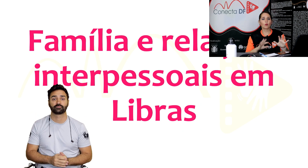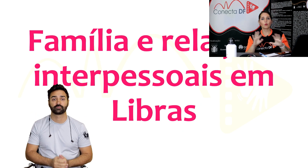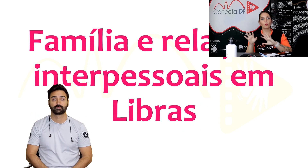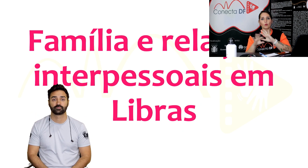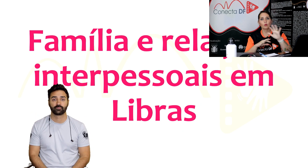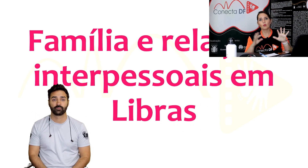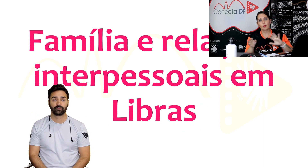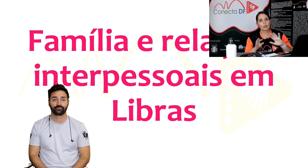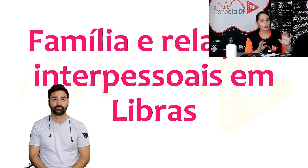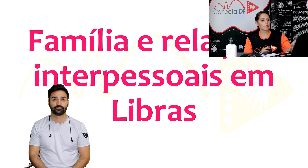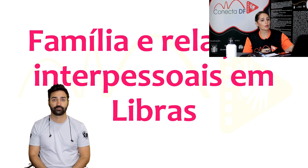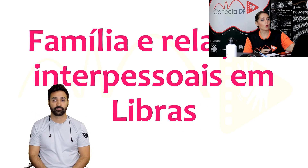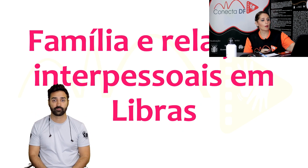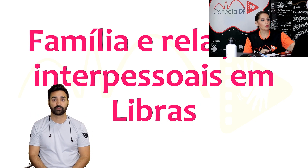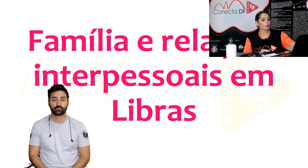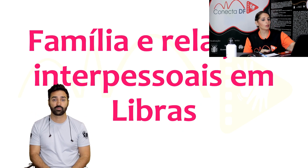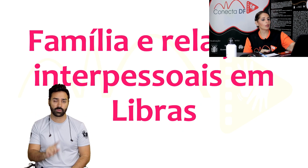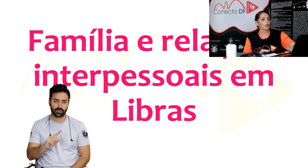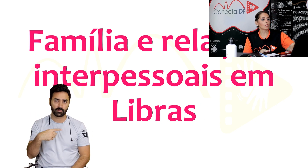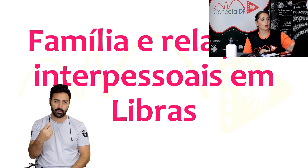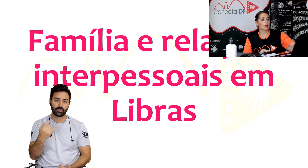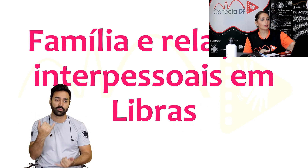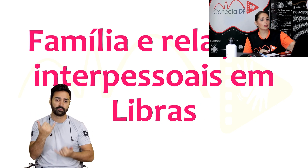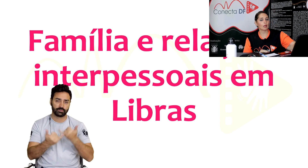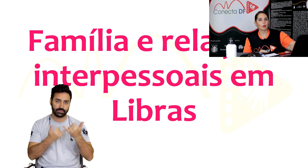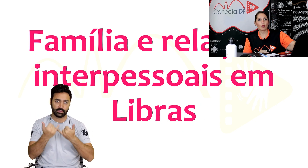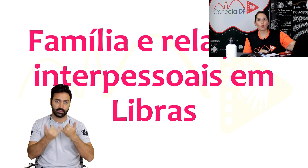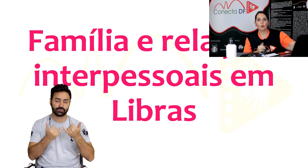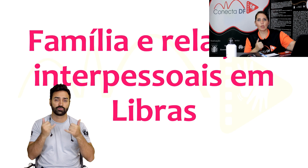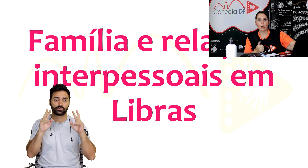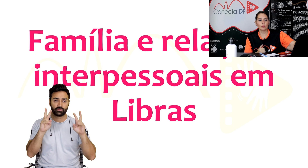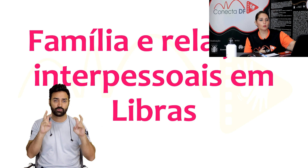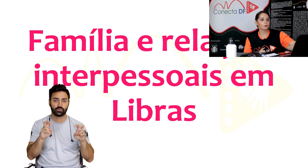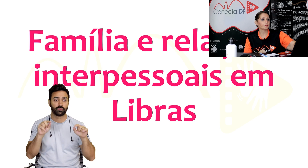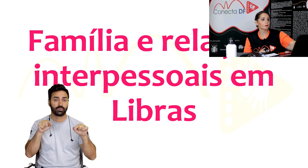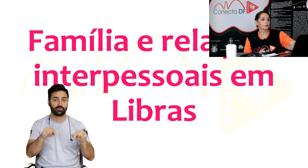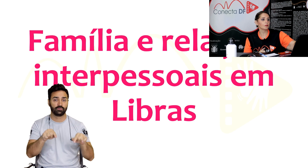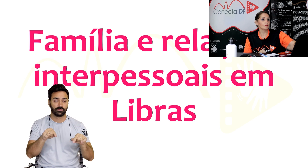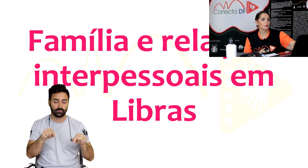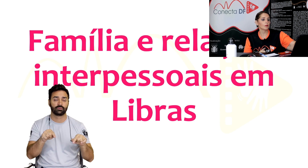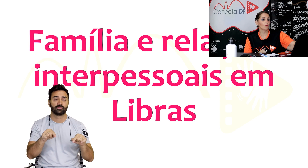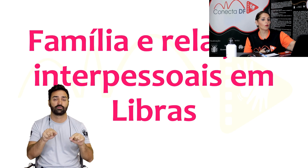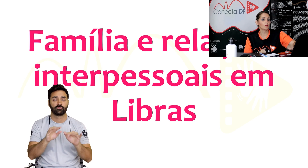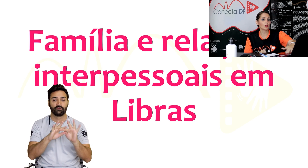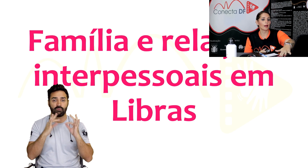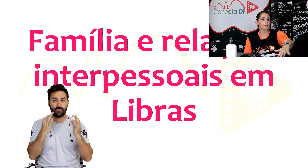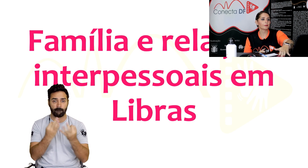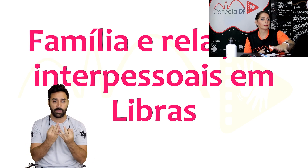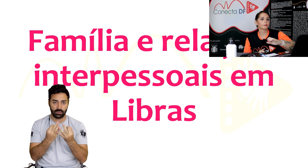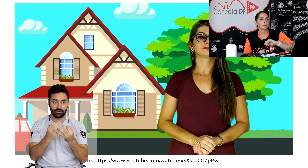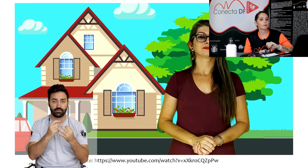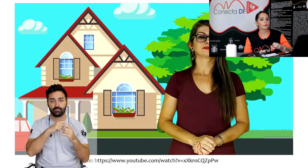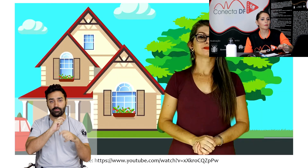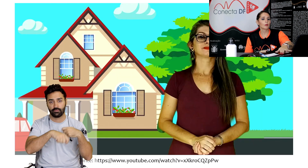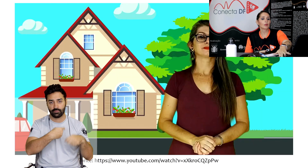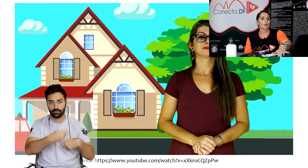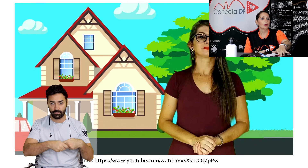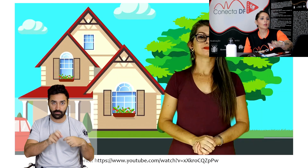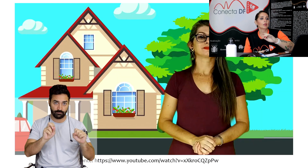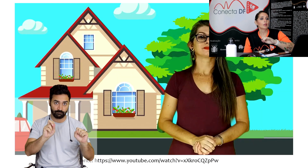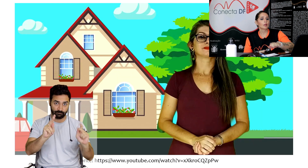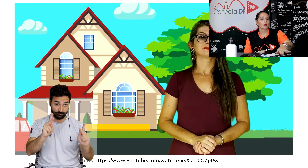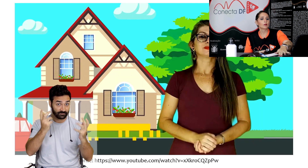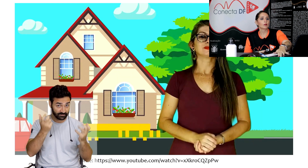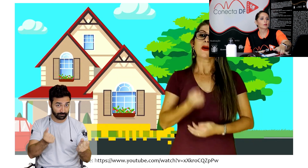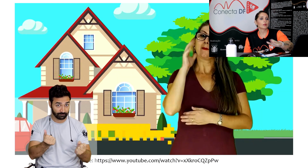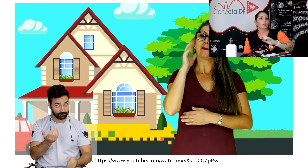fazer uma interação rapidinha em relação a esse tema. Combinado? Então, vamos lá.